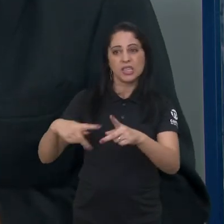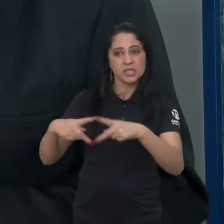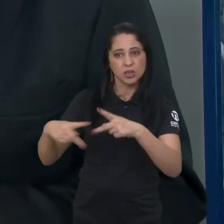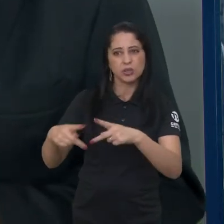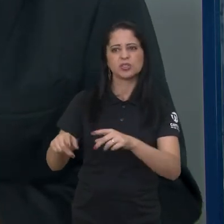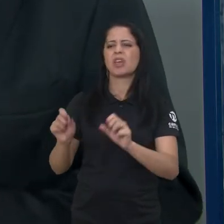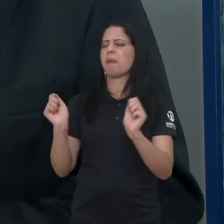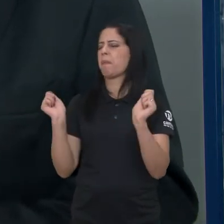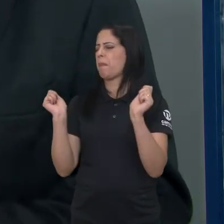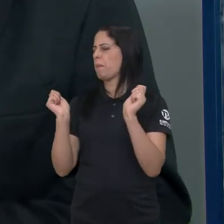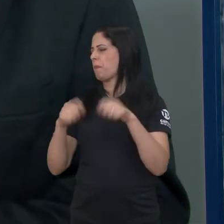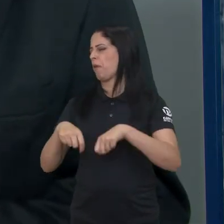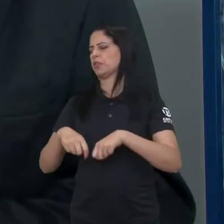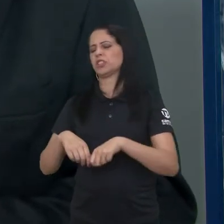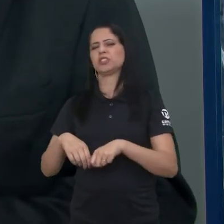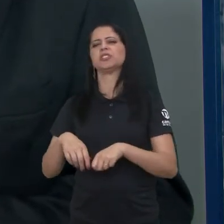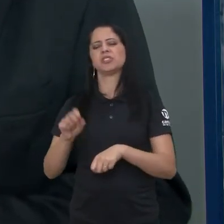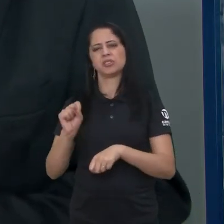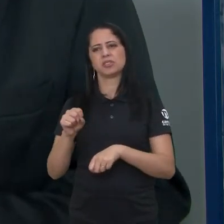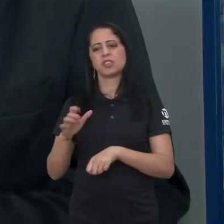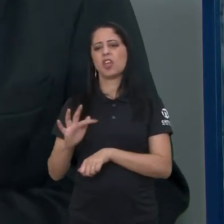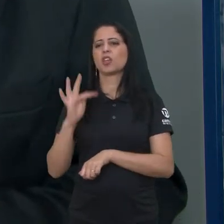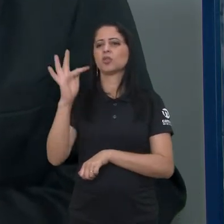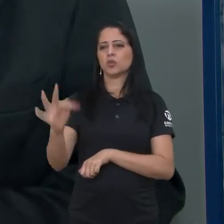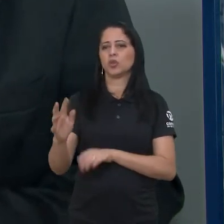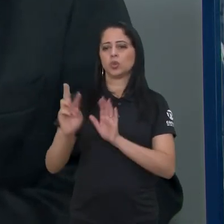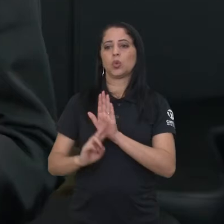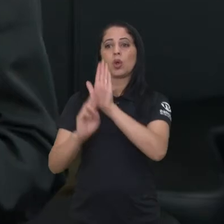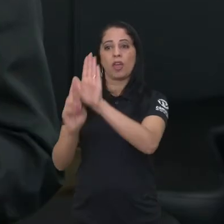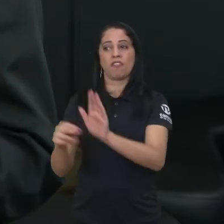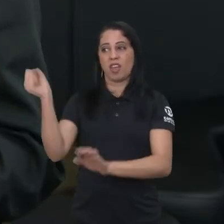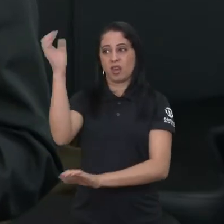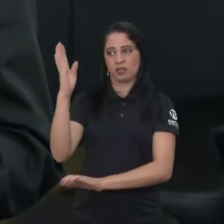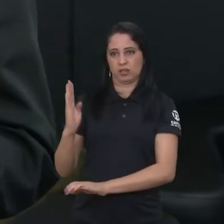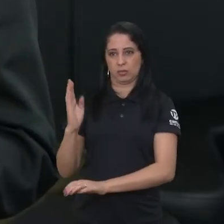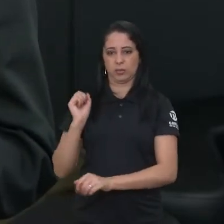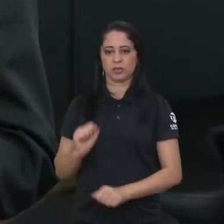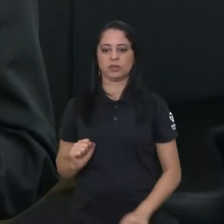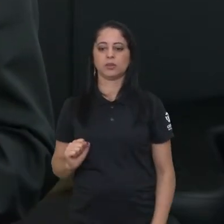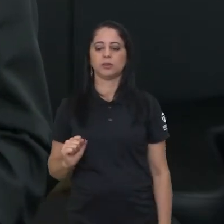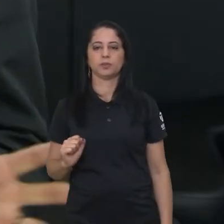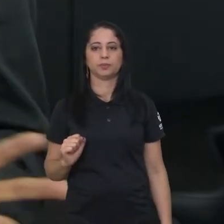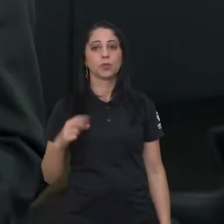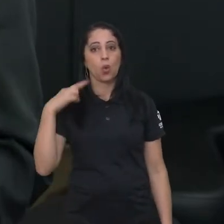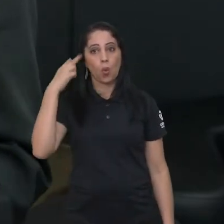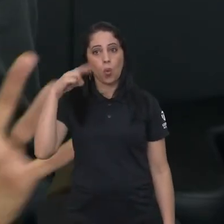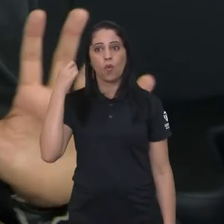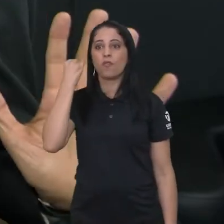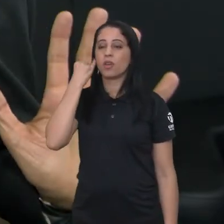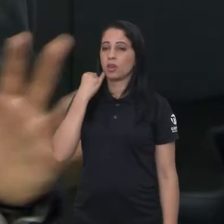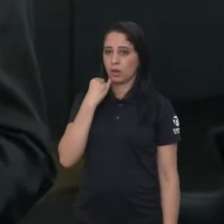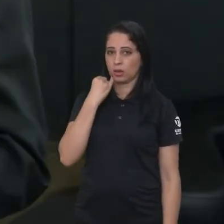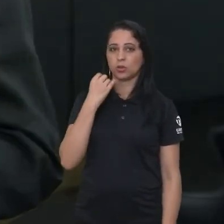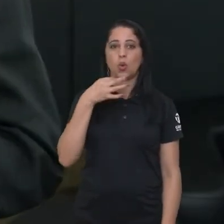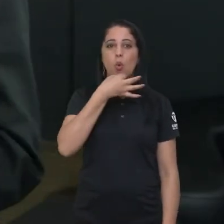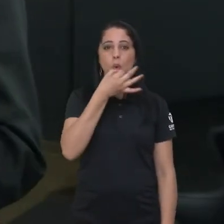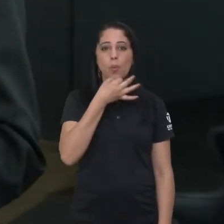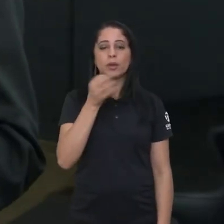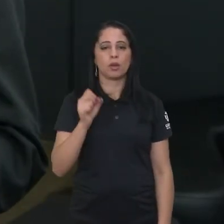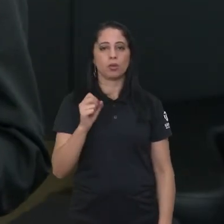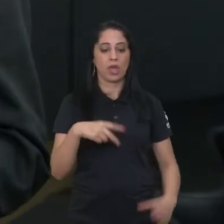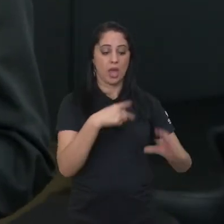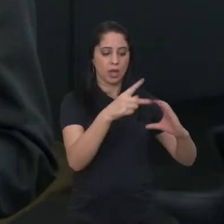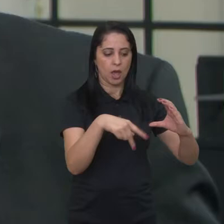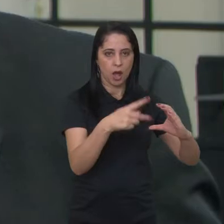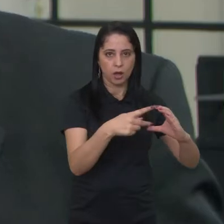se tornar ser essa grande referência nacional. O parlamentar argumenta ainda que a Câmara pode contribuir